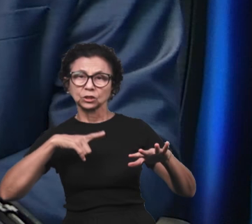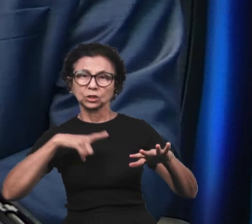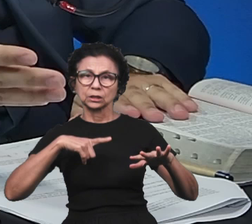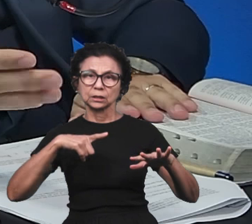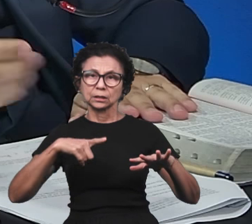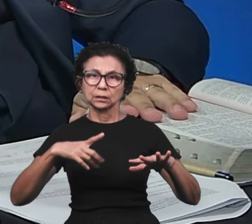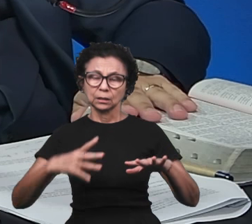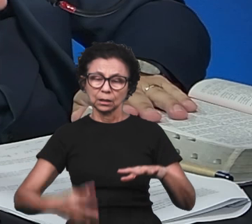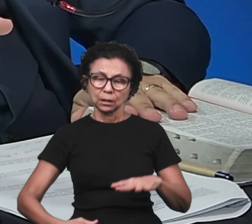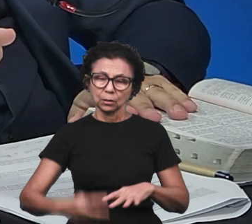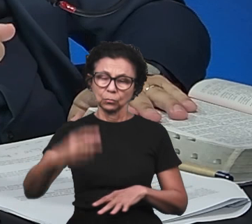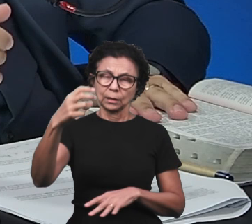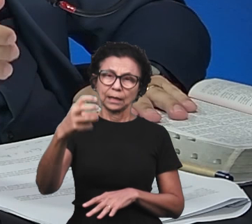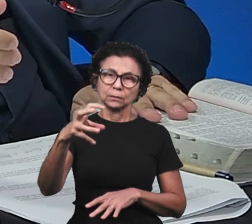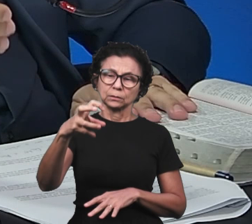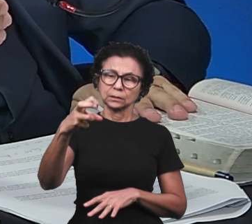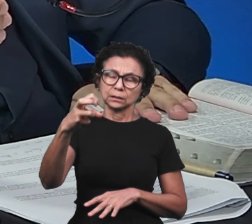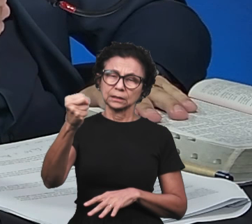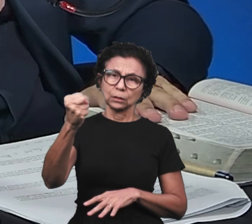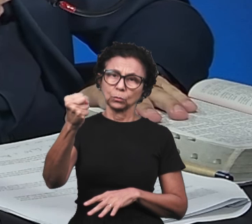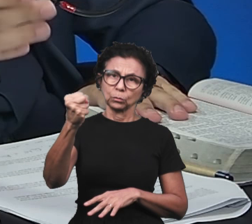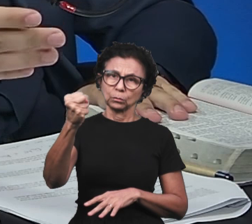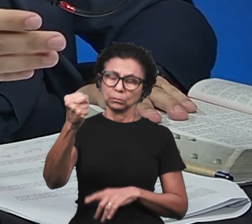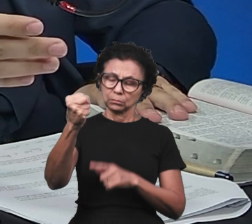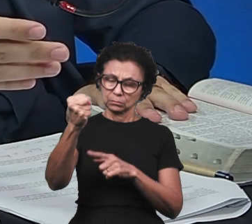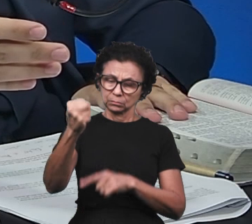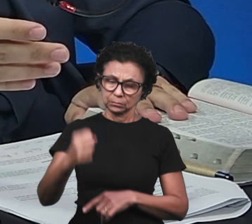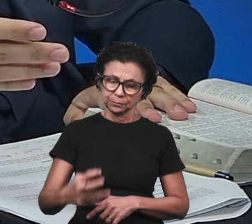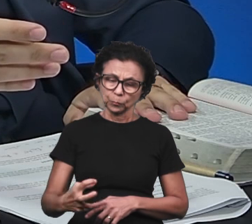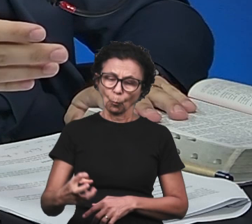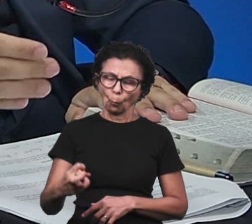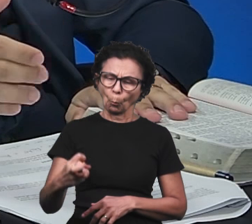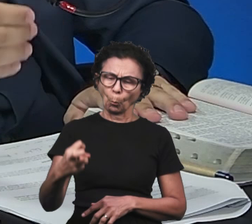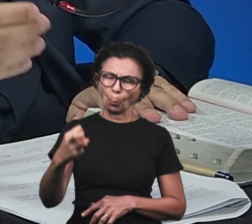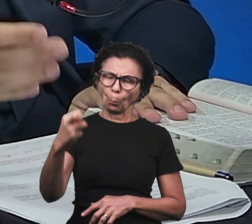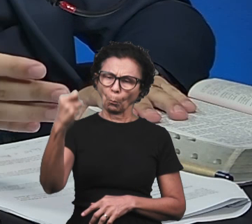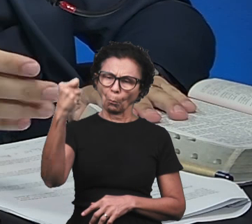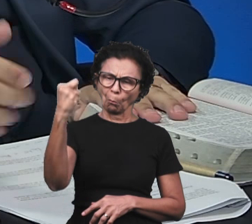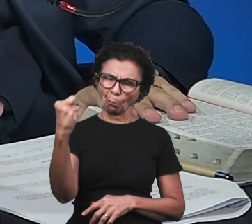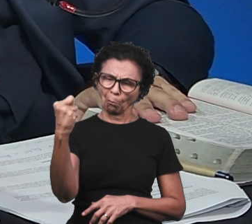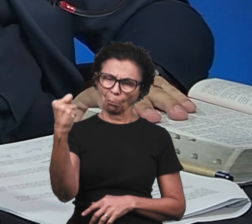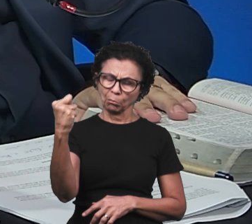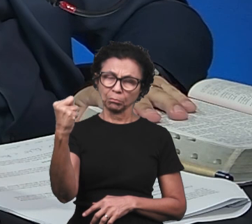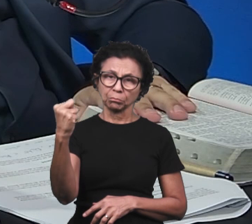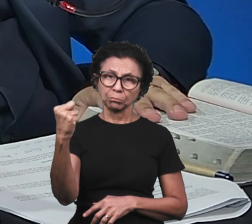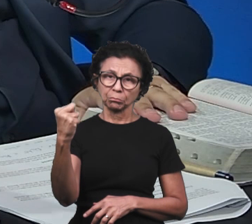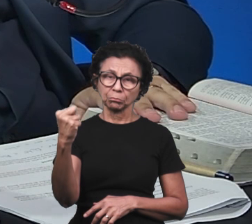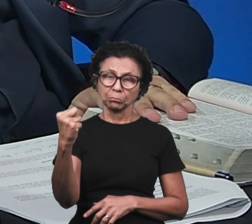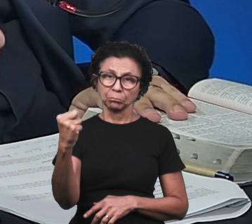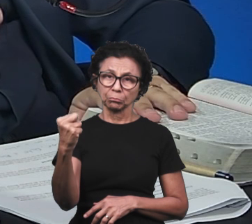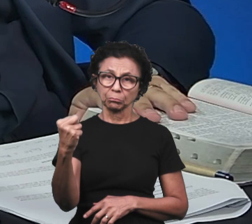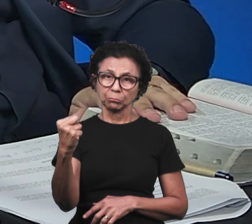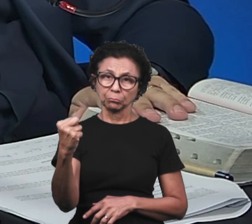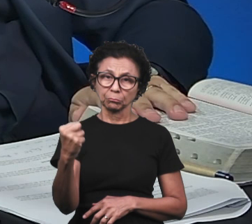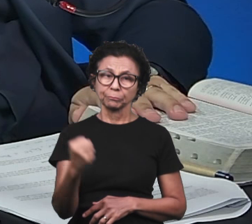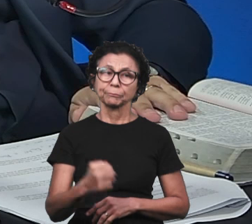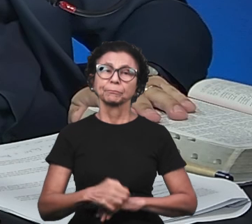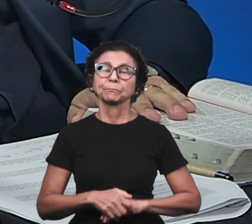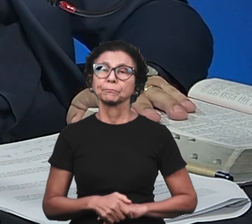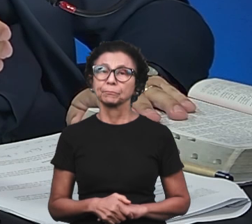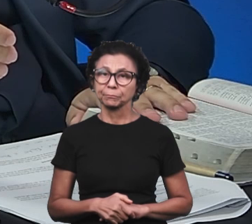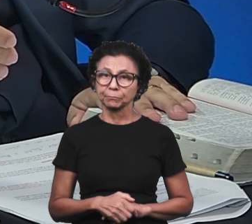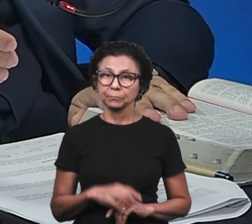Sem vida. E assim é o homem na sua jornada, como um galho seco. Mas nas mãos